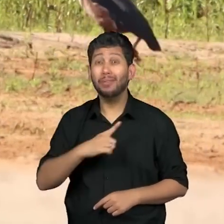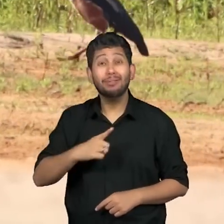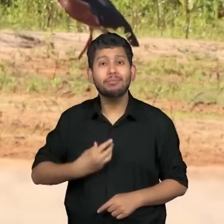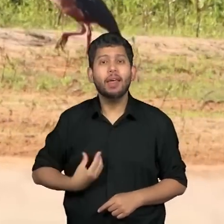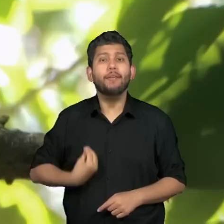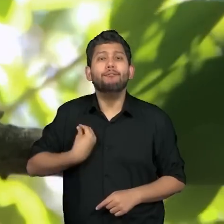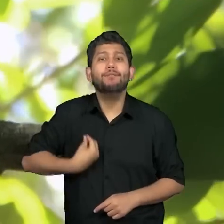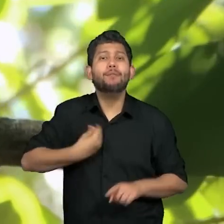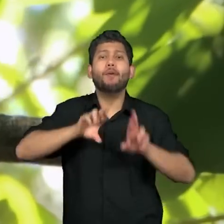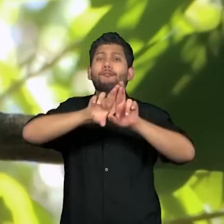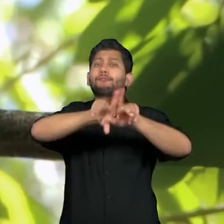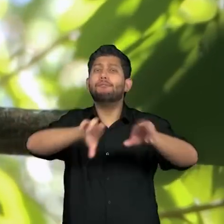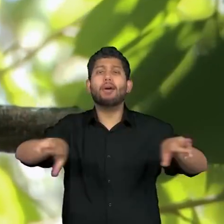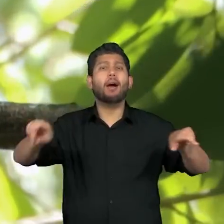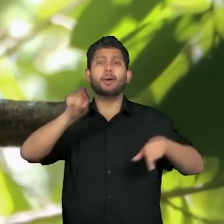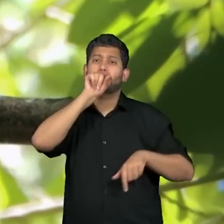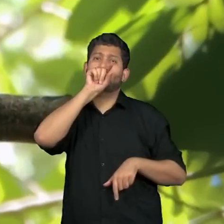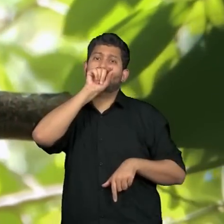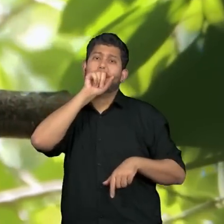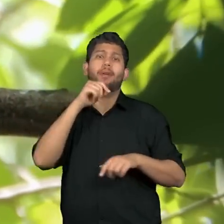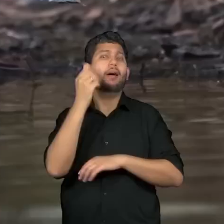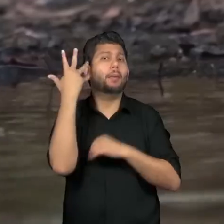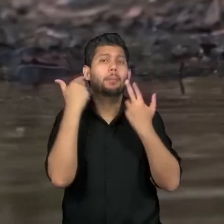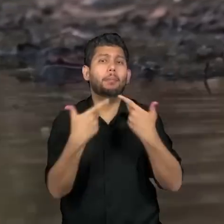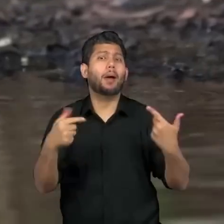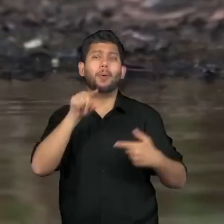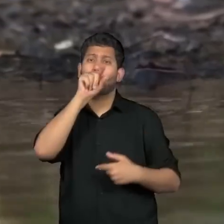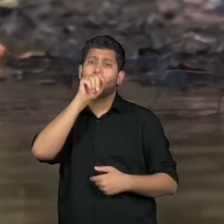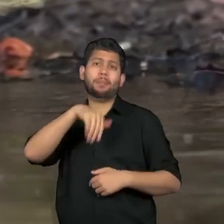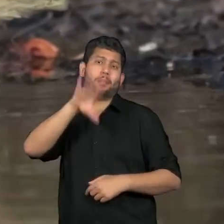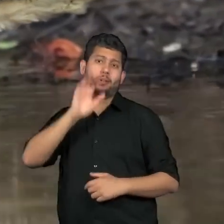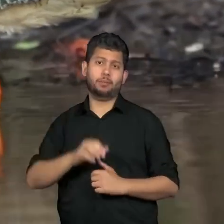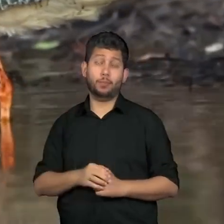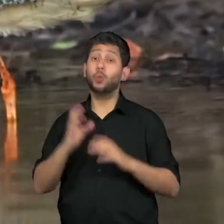em avifauna do mundo. Temos